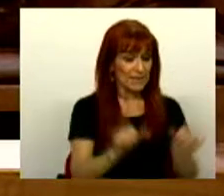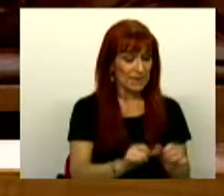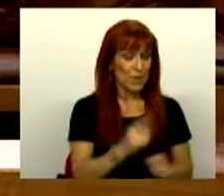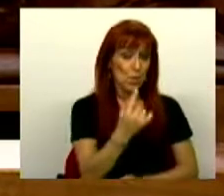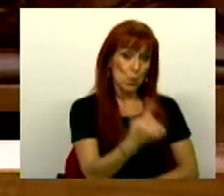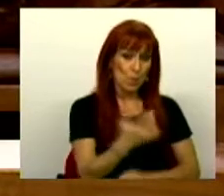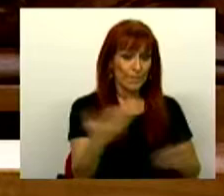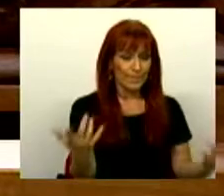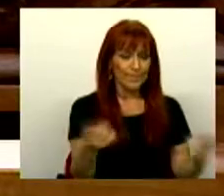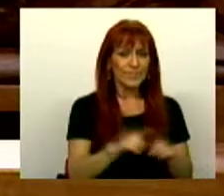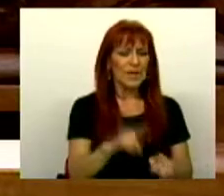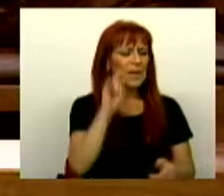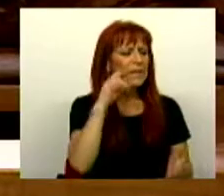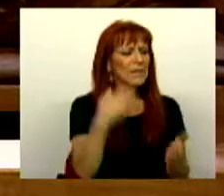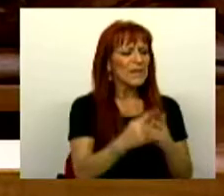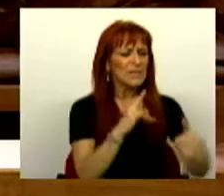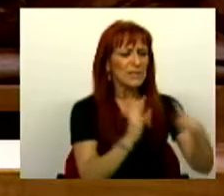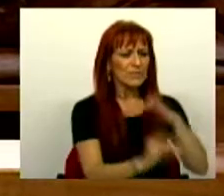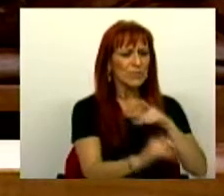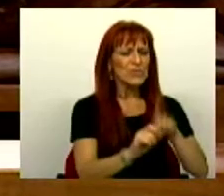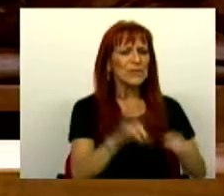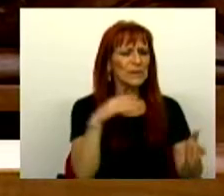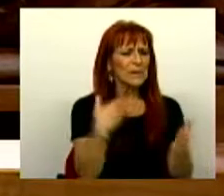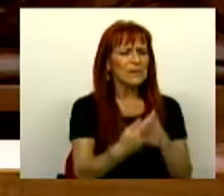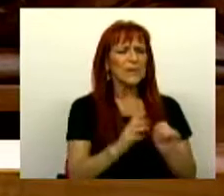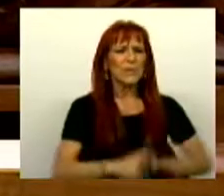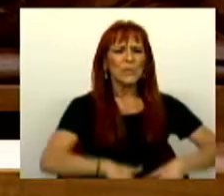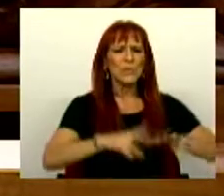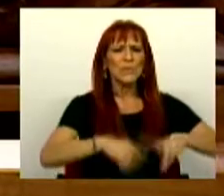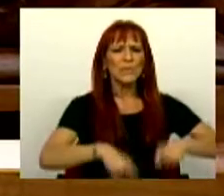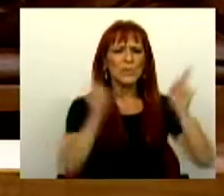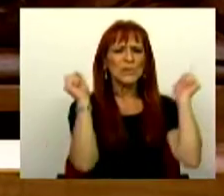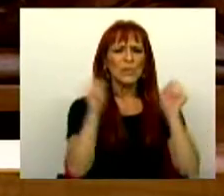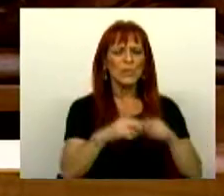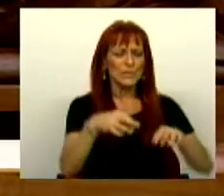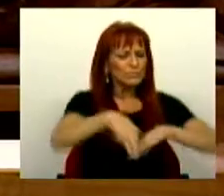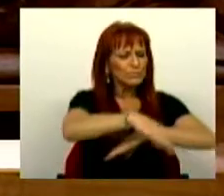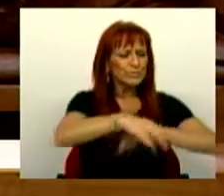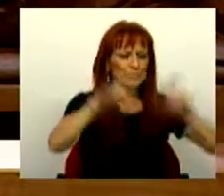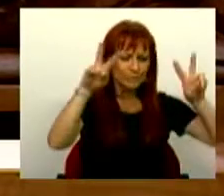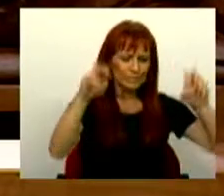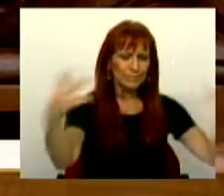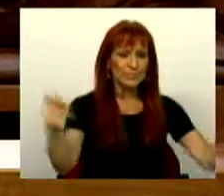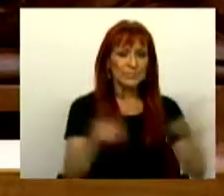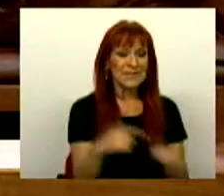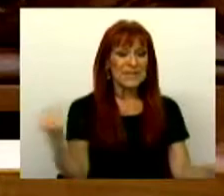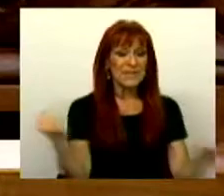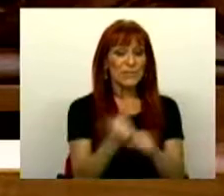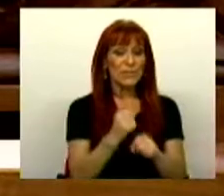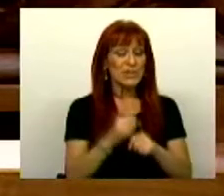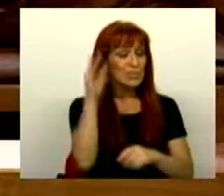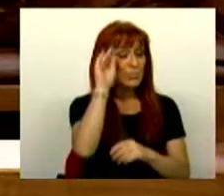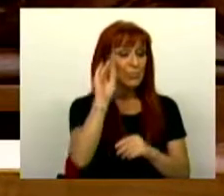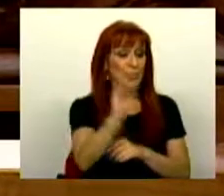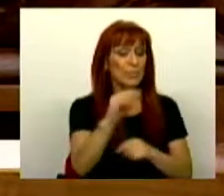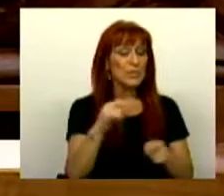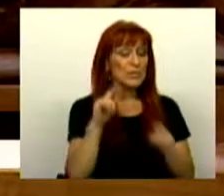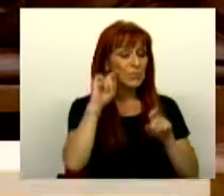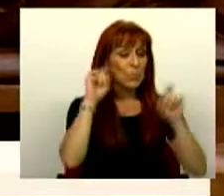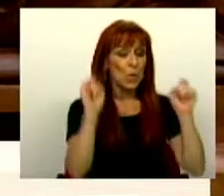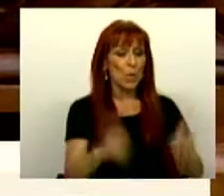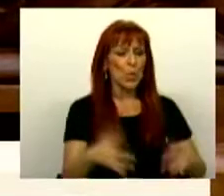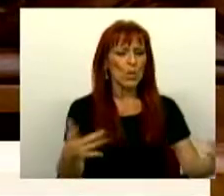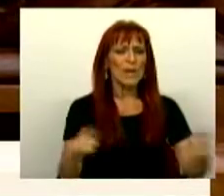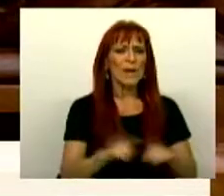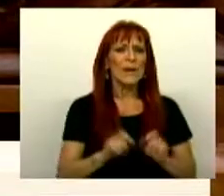é um sistema para guerra antissubmarina dedicado ao desenvolvimento de uma arquitetura no serviço de consulta, comando e controlo